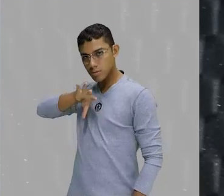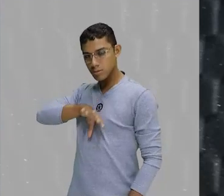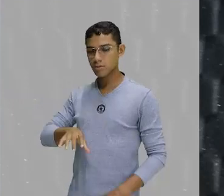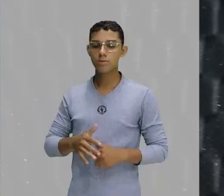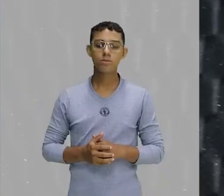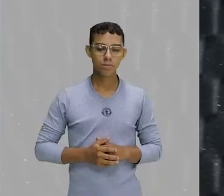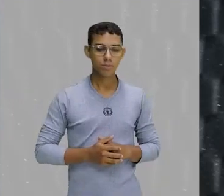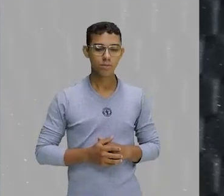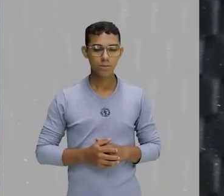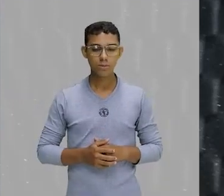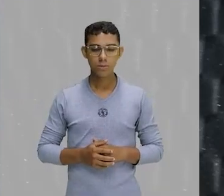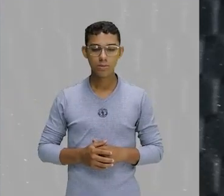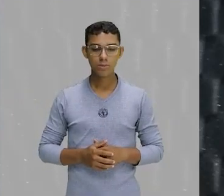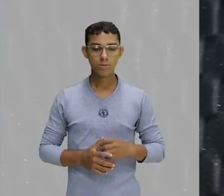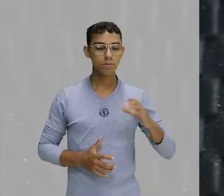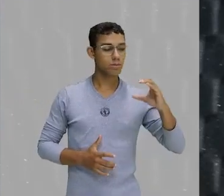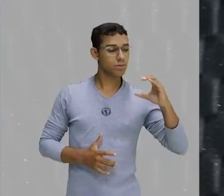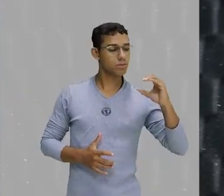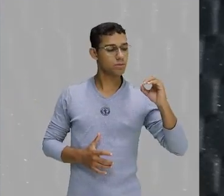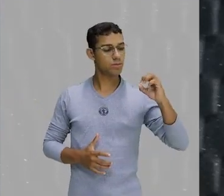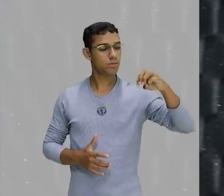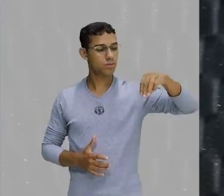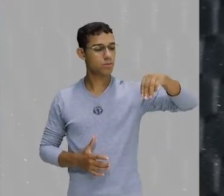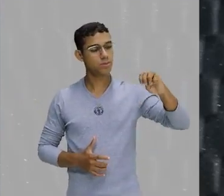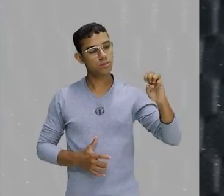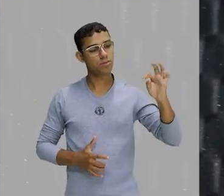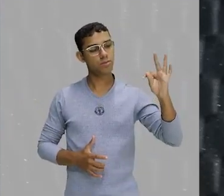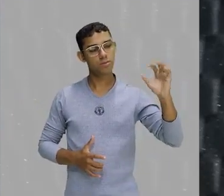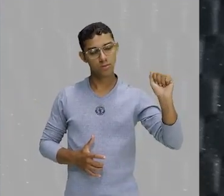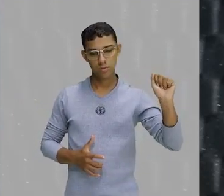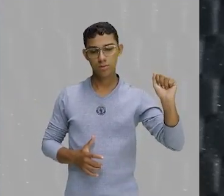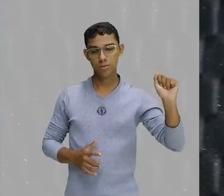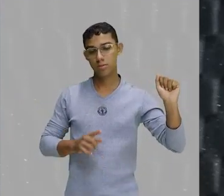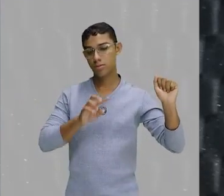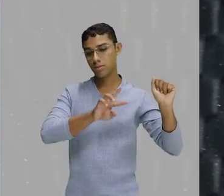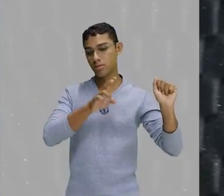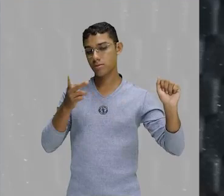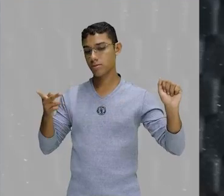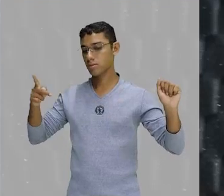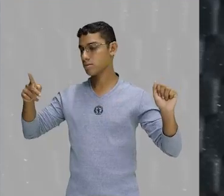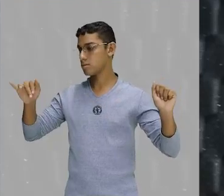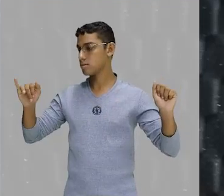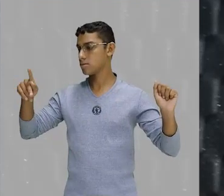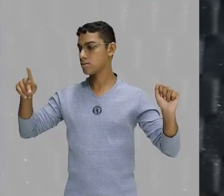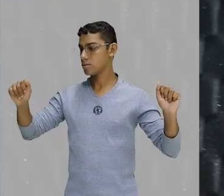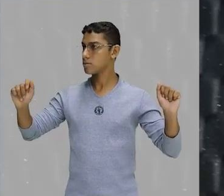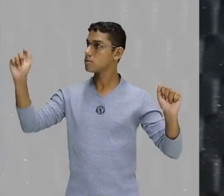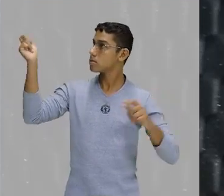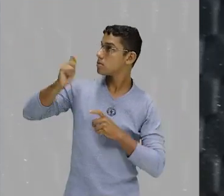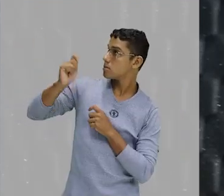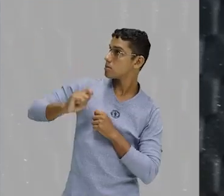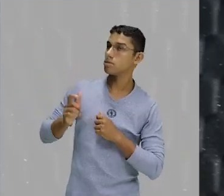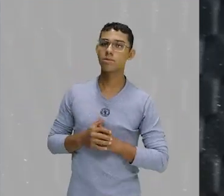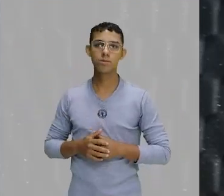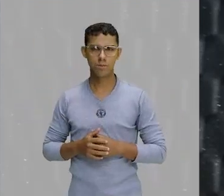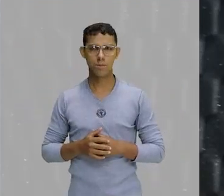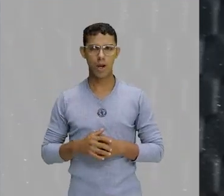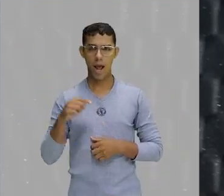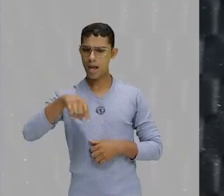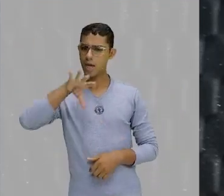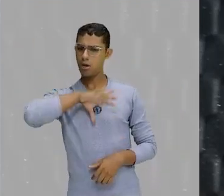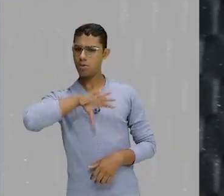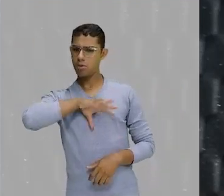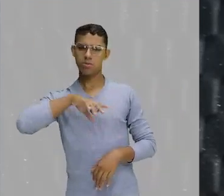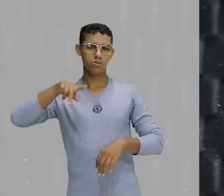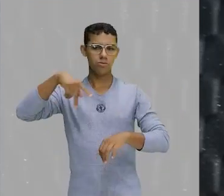português. Cometa. O que é um cometa? Aqui para nós, tá? Então, é um ser celestial, né? Uma estrela